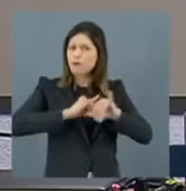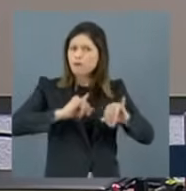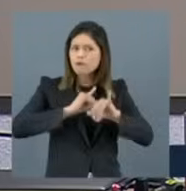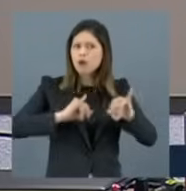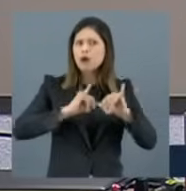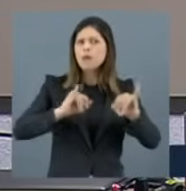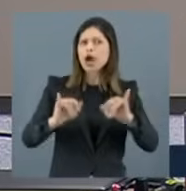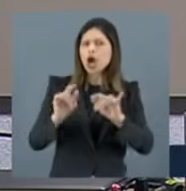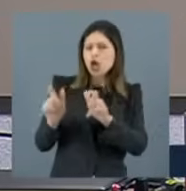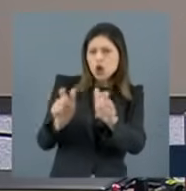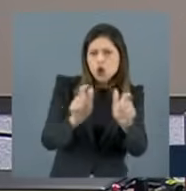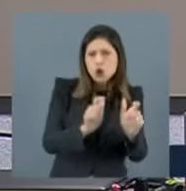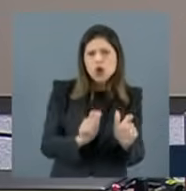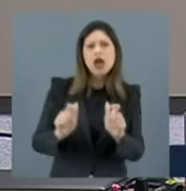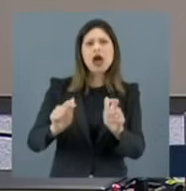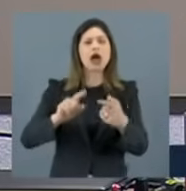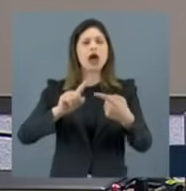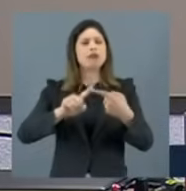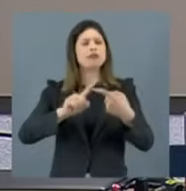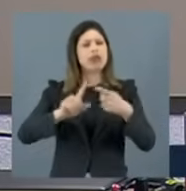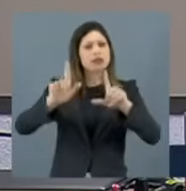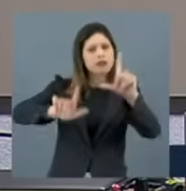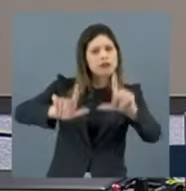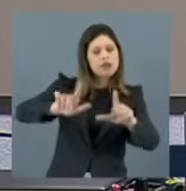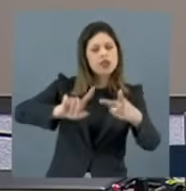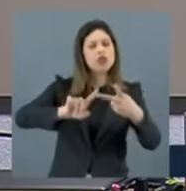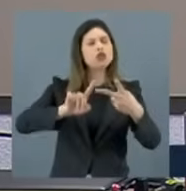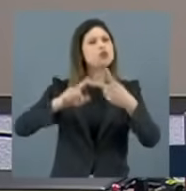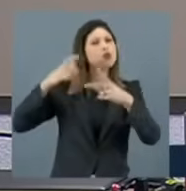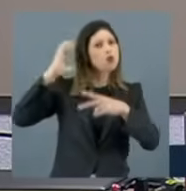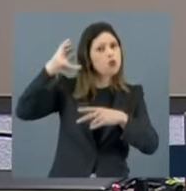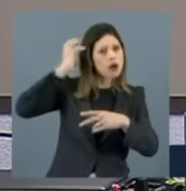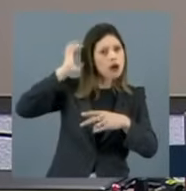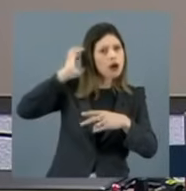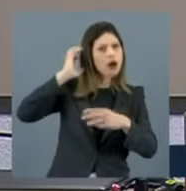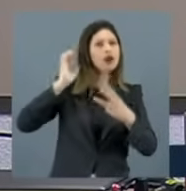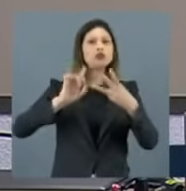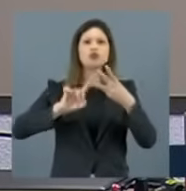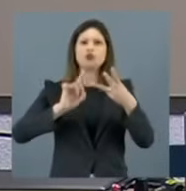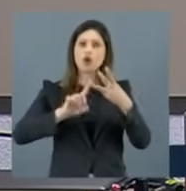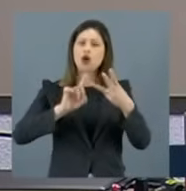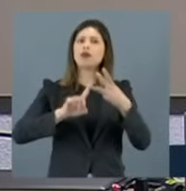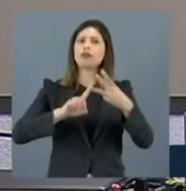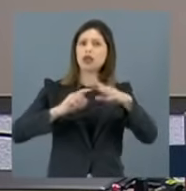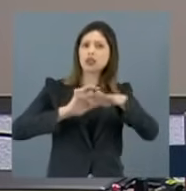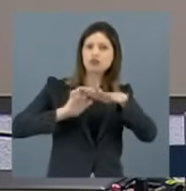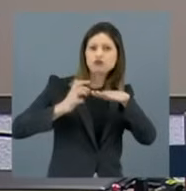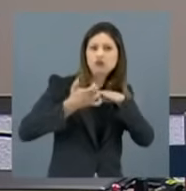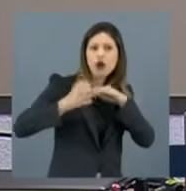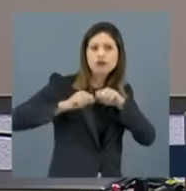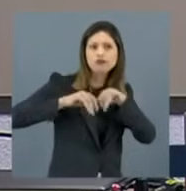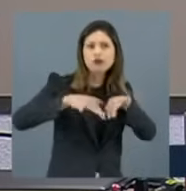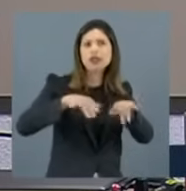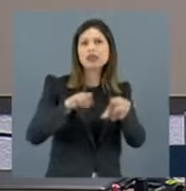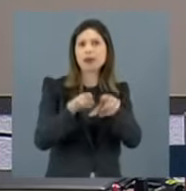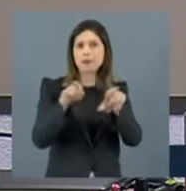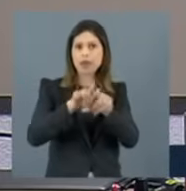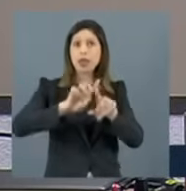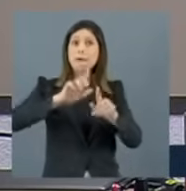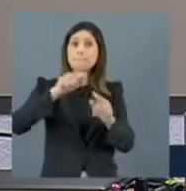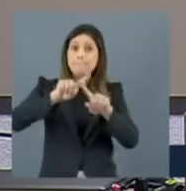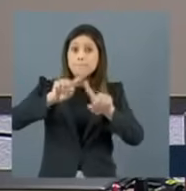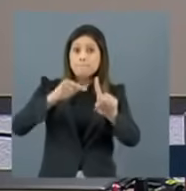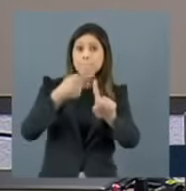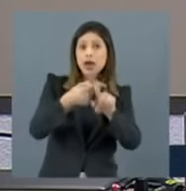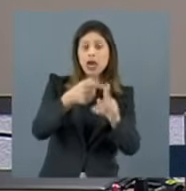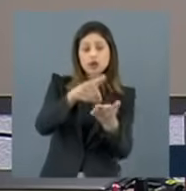sua programação, seja no rádio, seja na TV, ou seja nas plataformas digitais. E uma multa diária de R$25